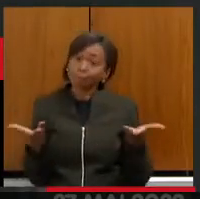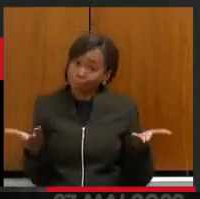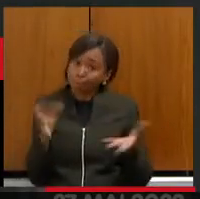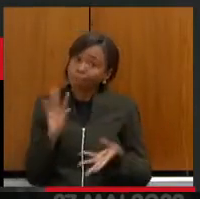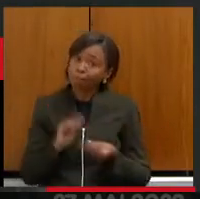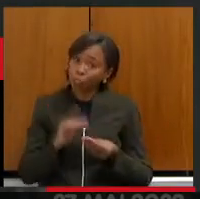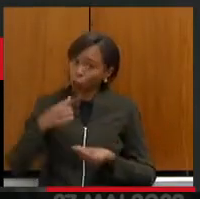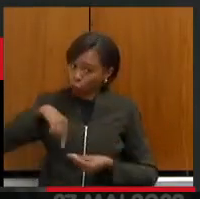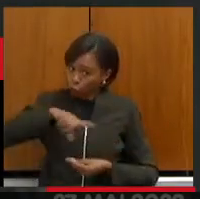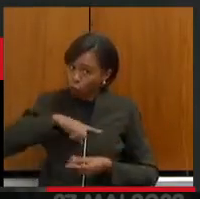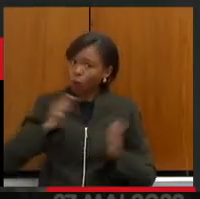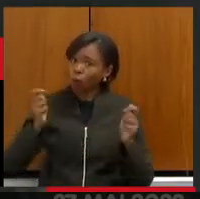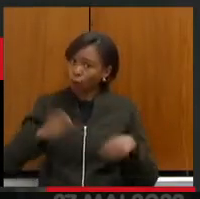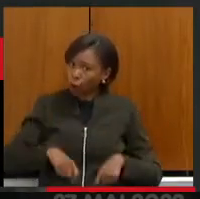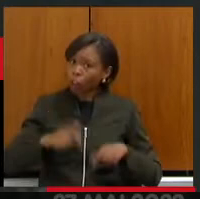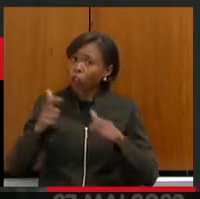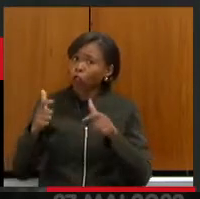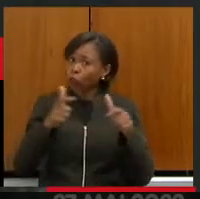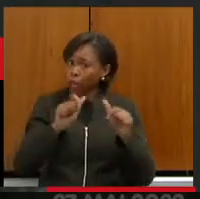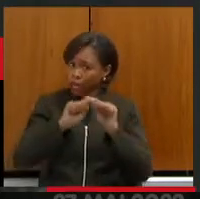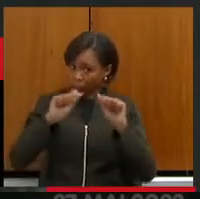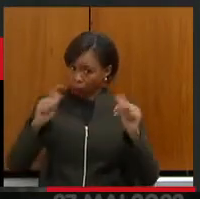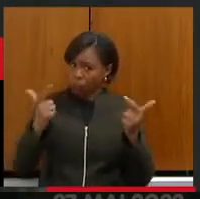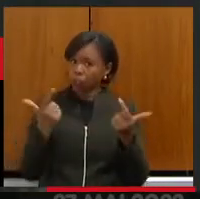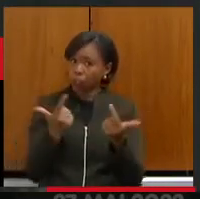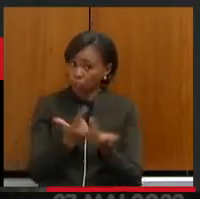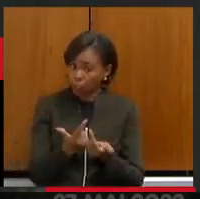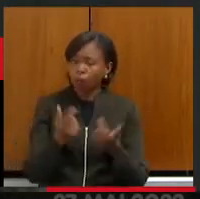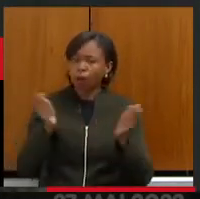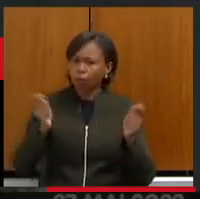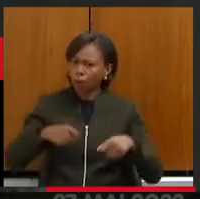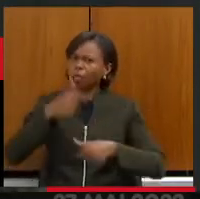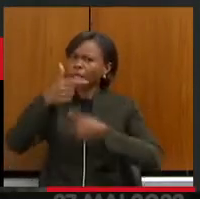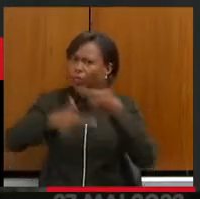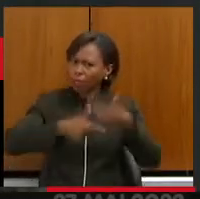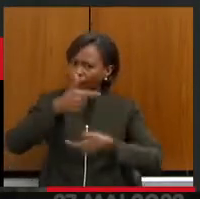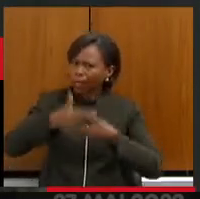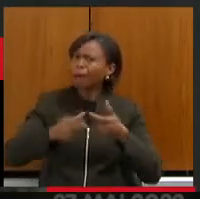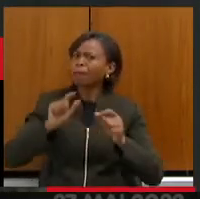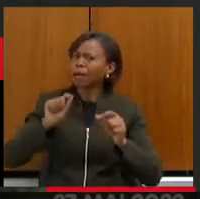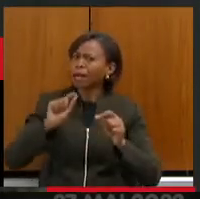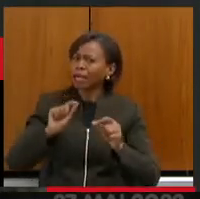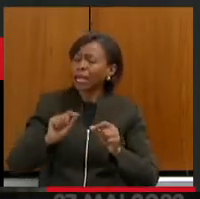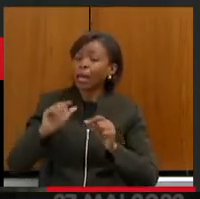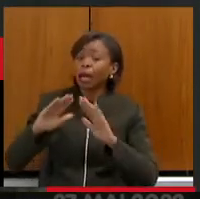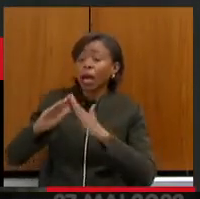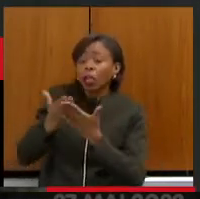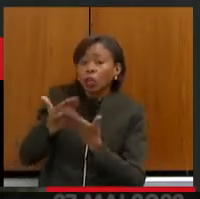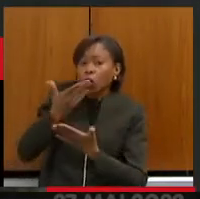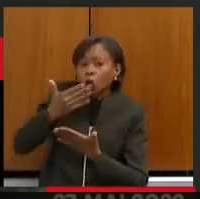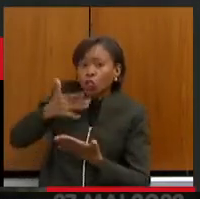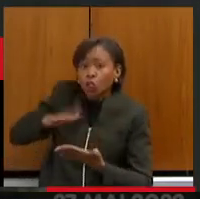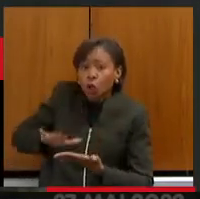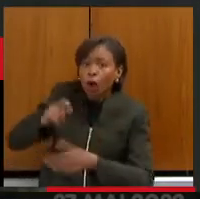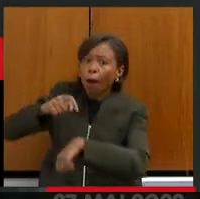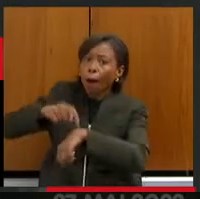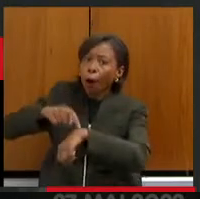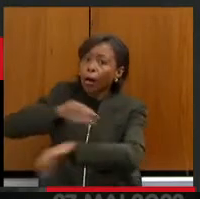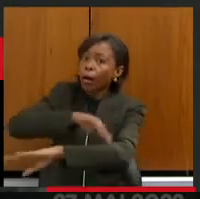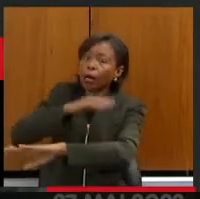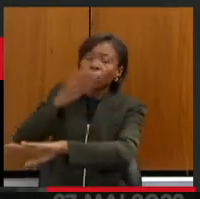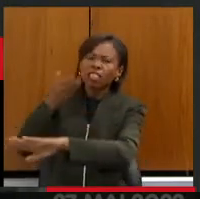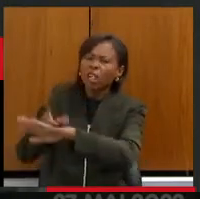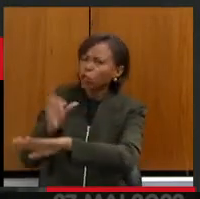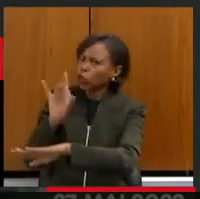nas casas legislativas esse desse estado a gente possa trabalhar bem para que as creches seja o horário acessível não adianta ter uma